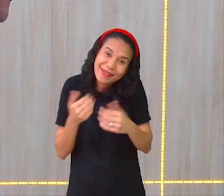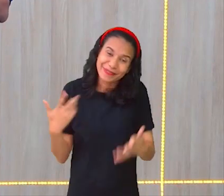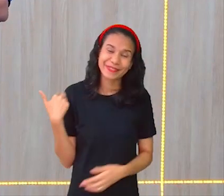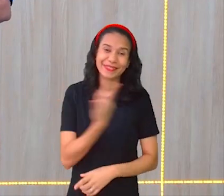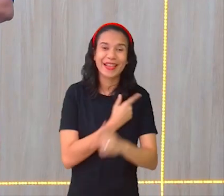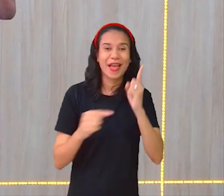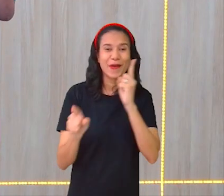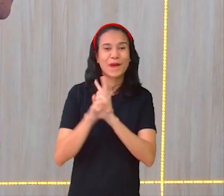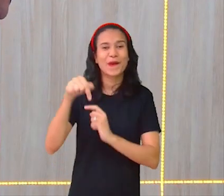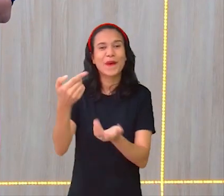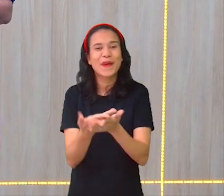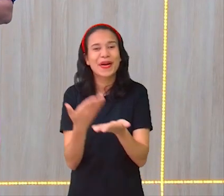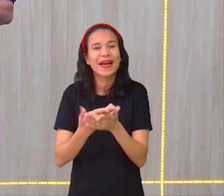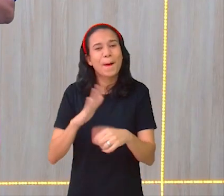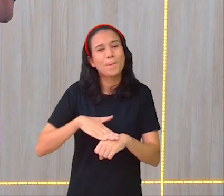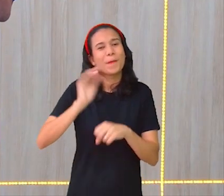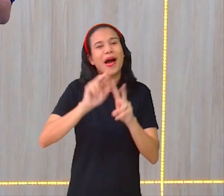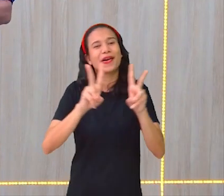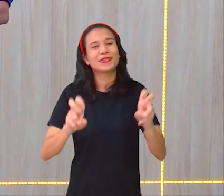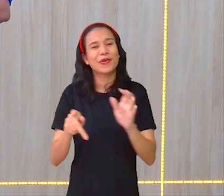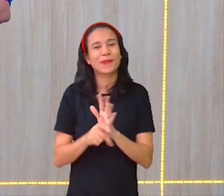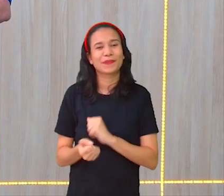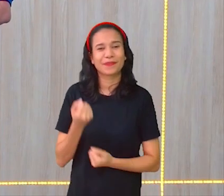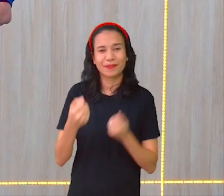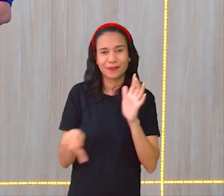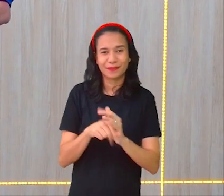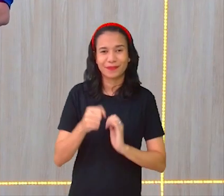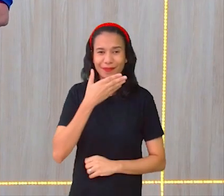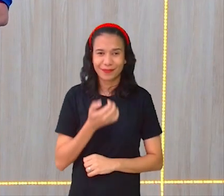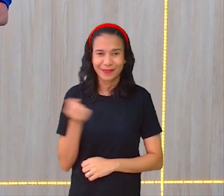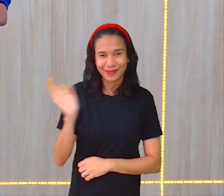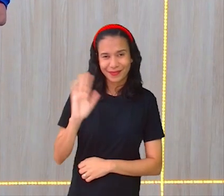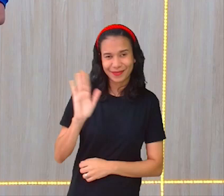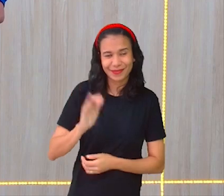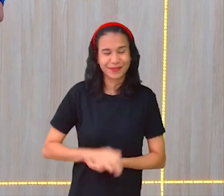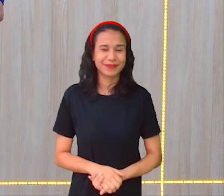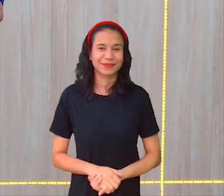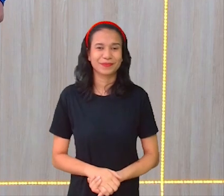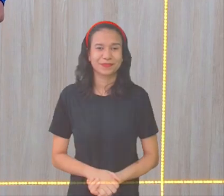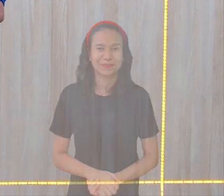gente volta na próxima aula com um pouco mais sobre os folguedos natalinos. Até lá!